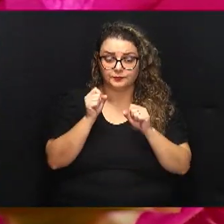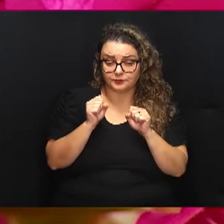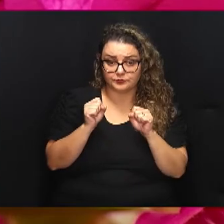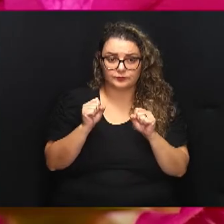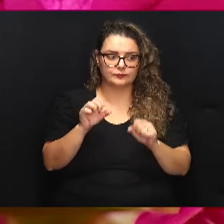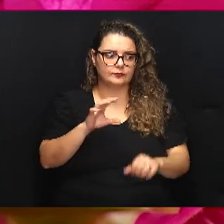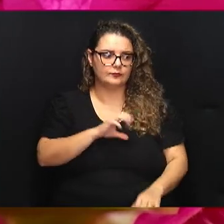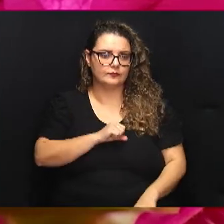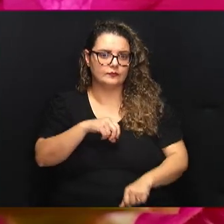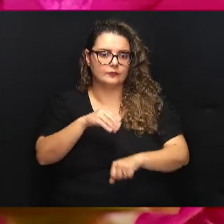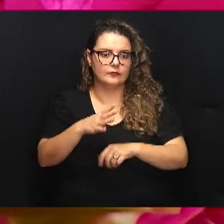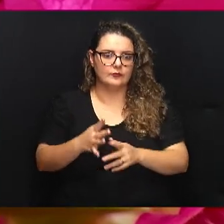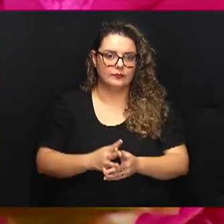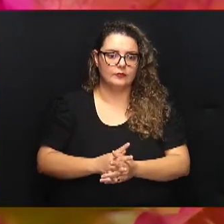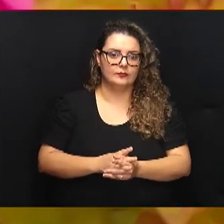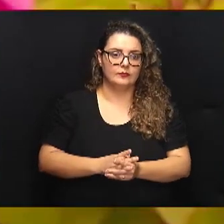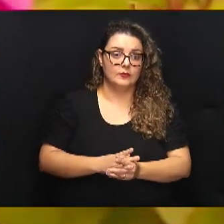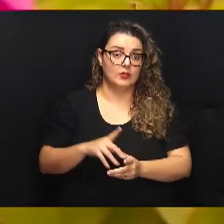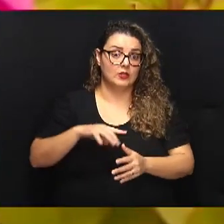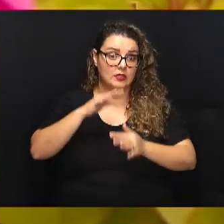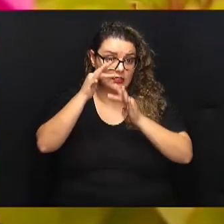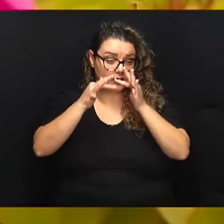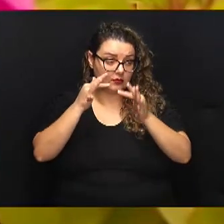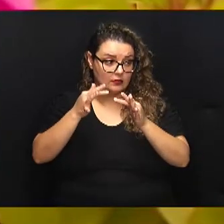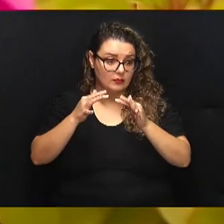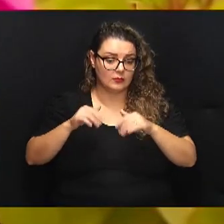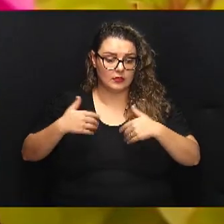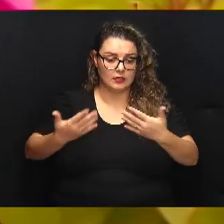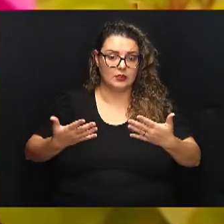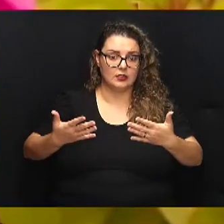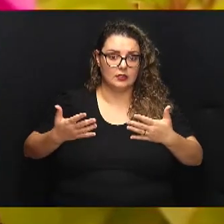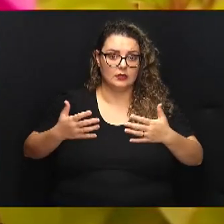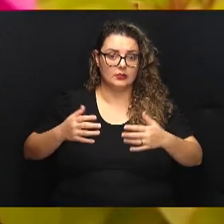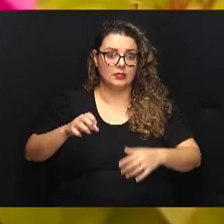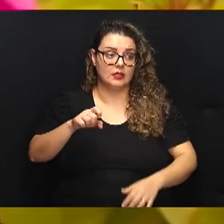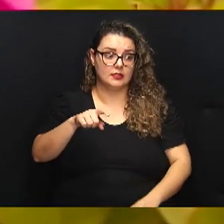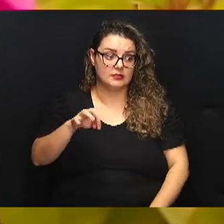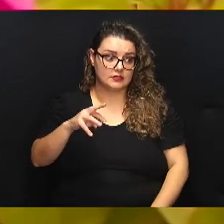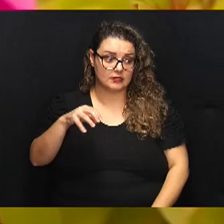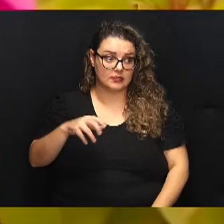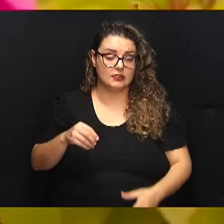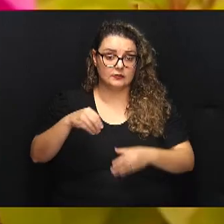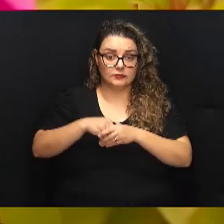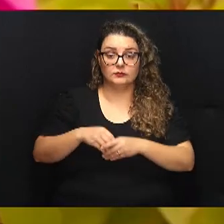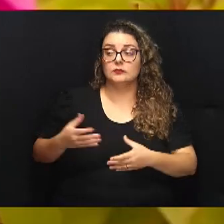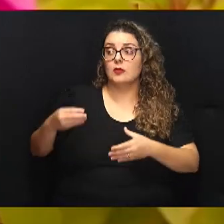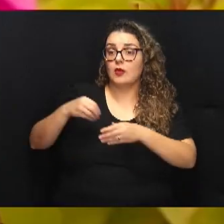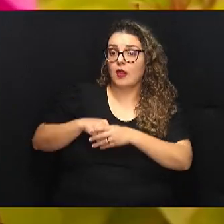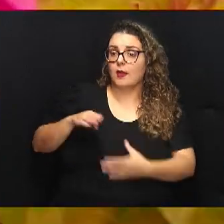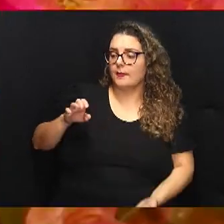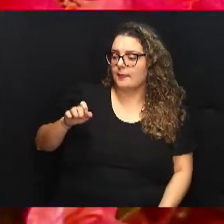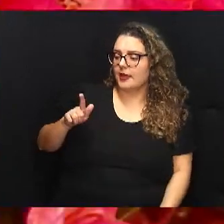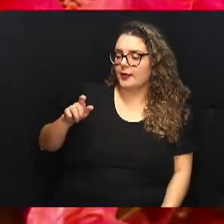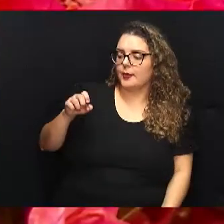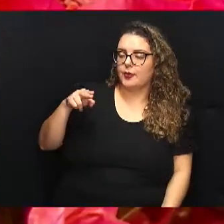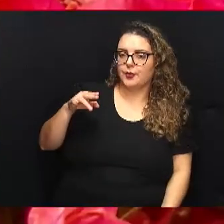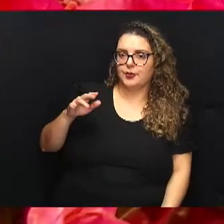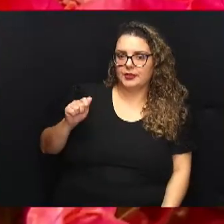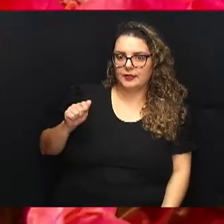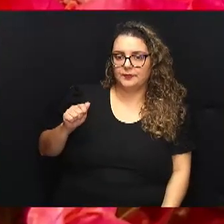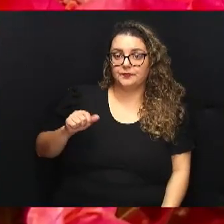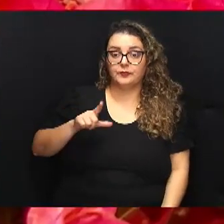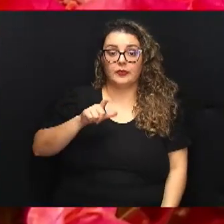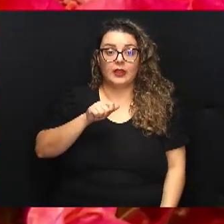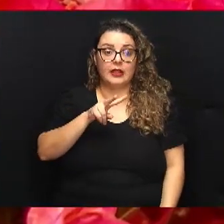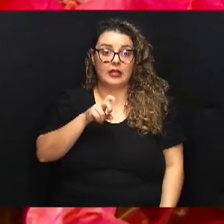de indicar, que dá flores para a área externa e para a área interna. Então, para a área interna, a begônia, a lavanda